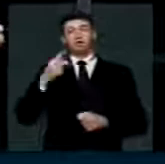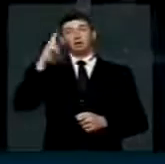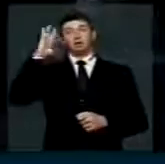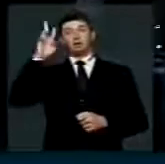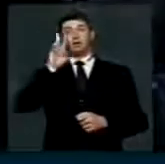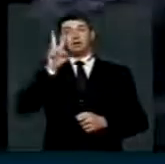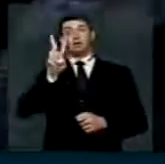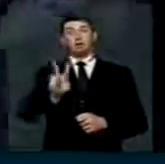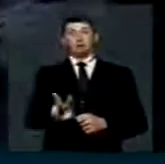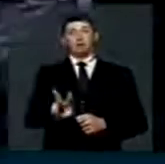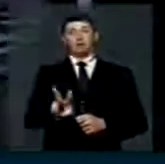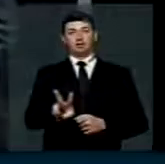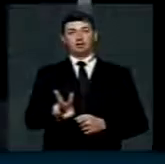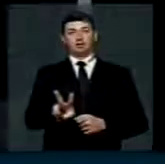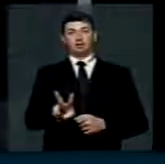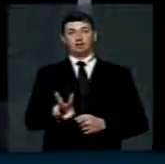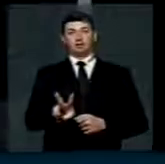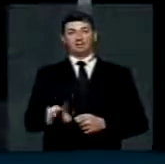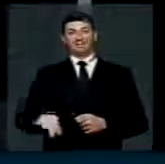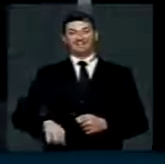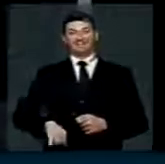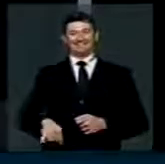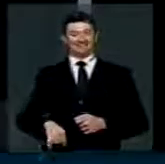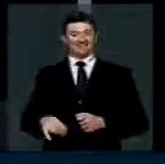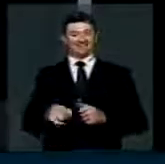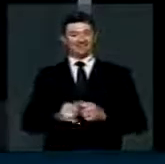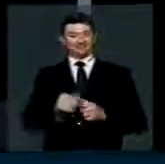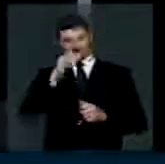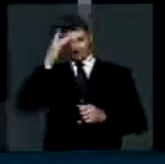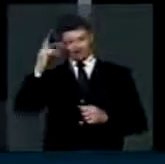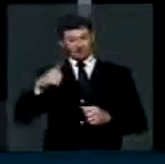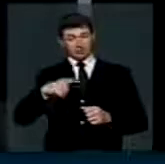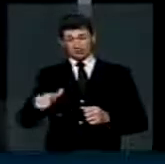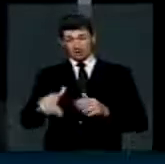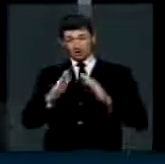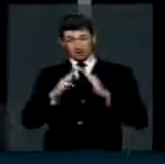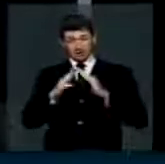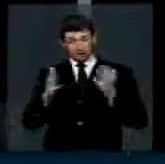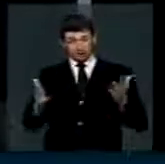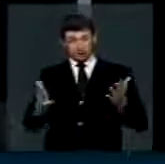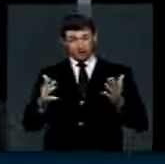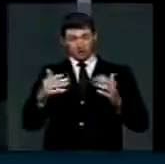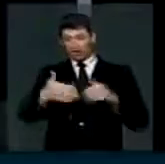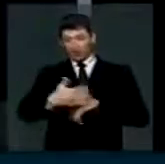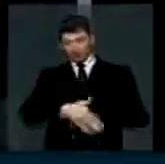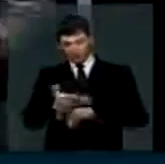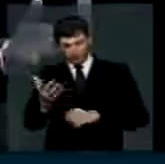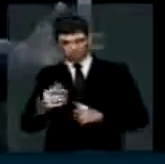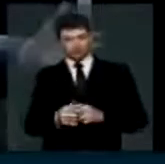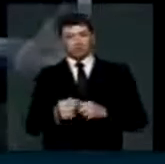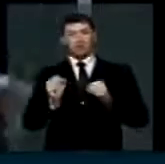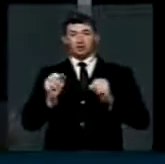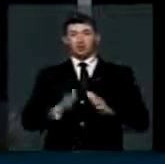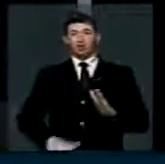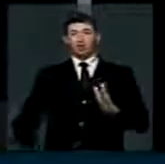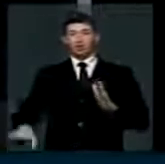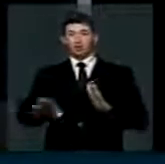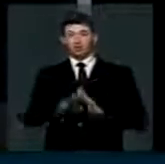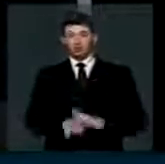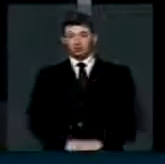visão daquele sofrimento do indivíduo que morre na rua, que pode ser